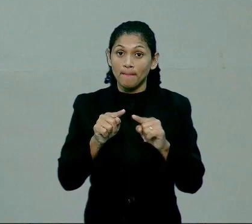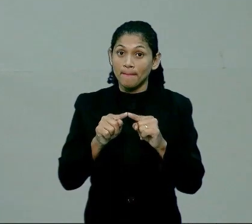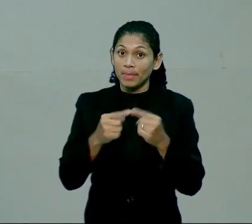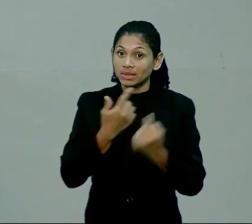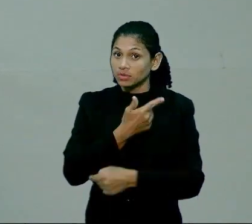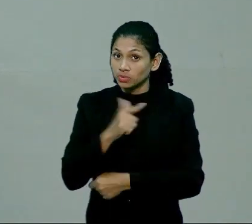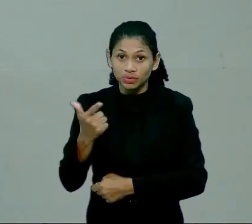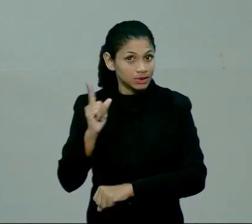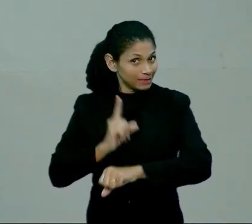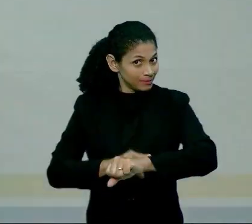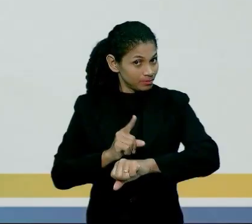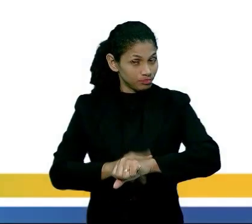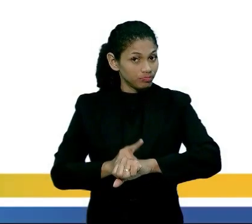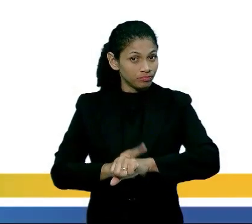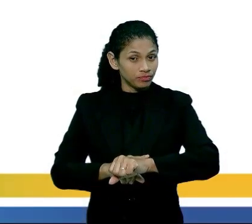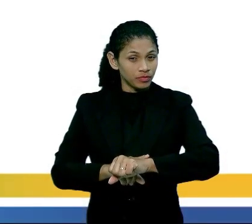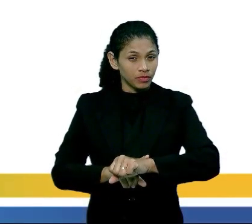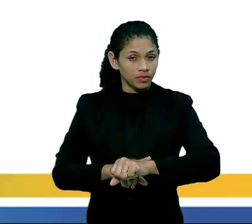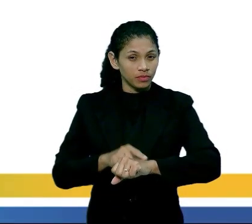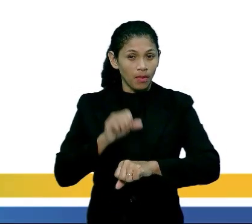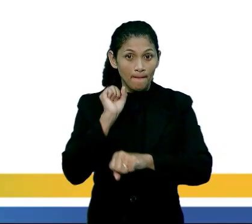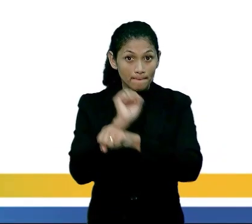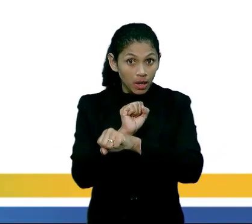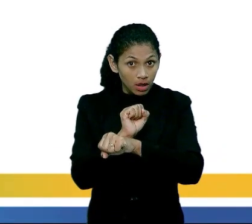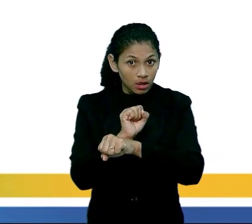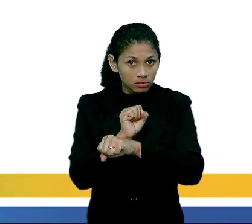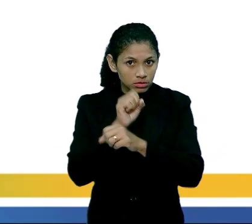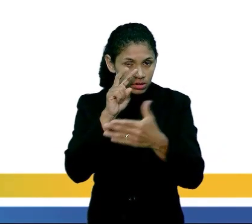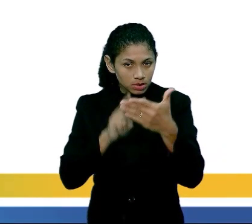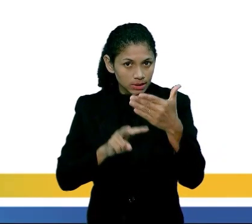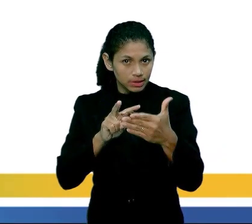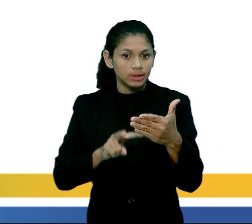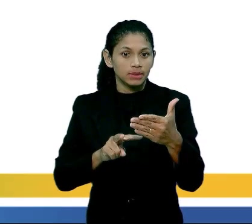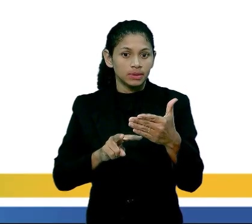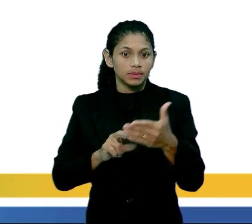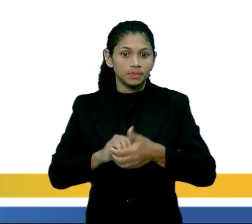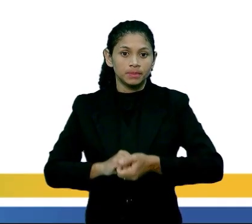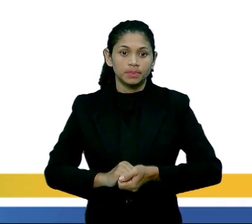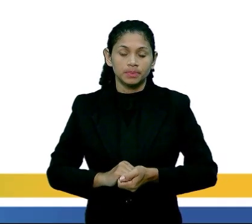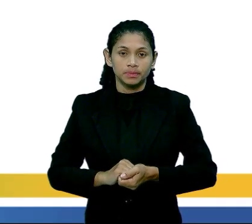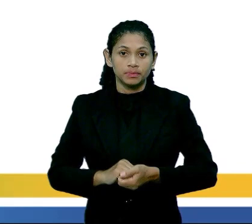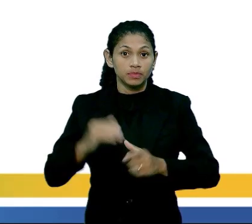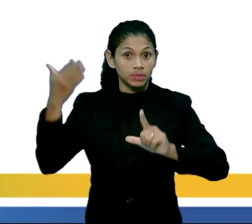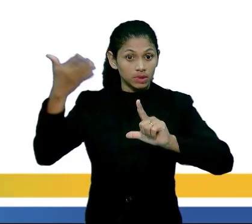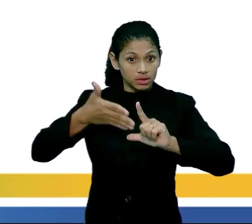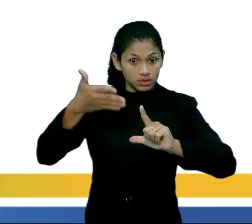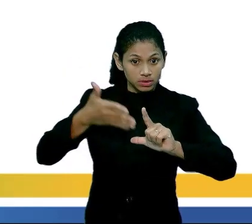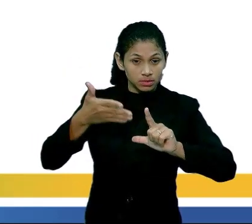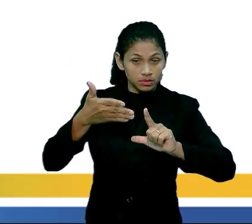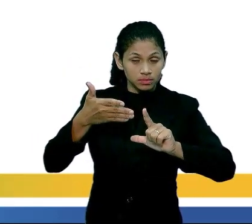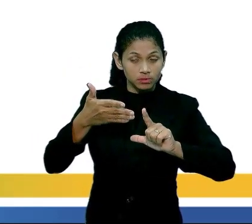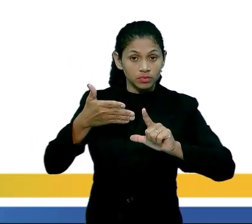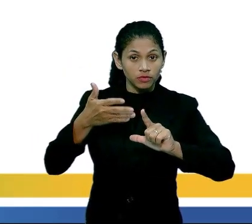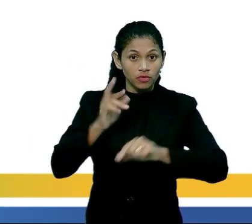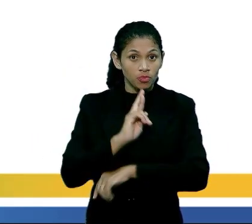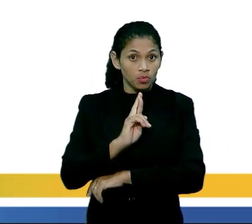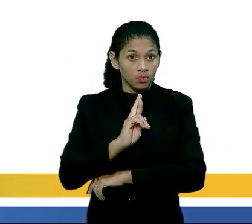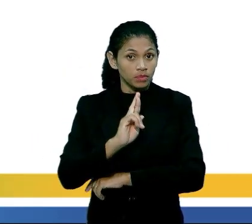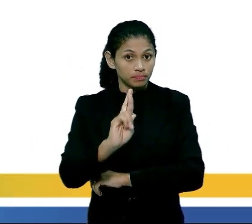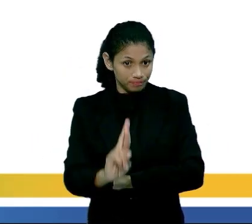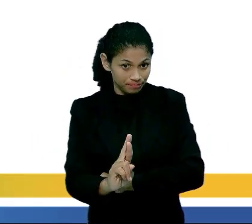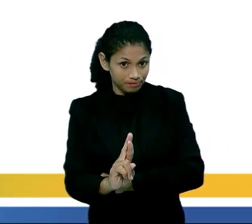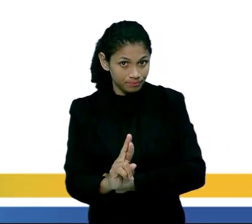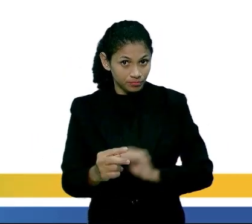tempo, eu já vou dar um tempinho para vocês fazerem a leitura. Qualquer coisa, acessa a plataforma, vou dar o gabarito que é para